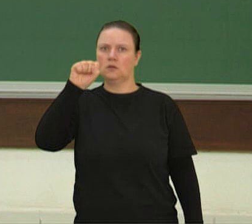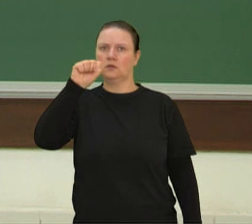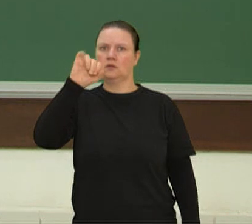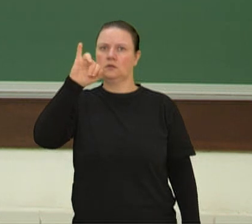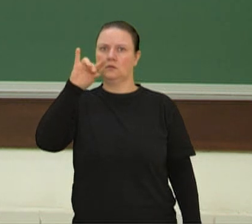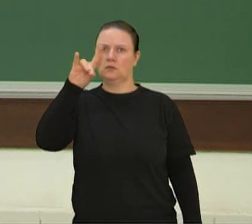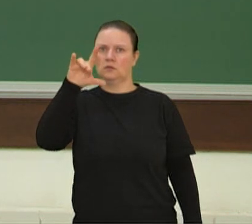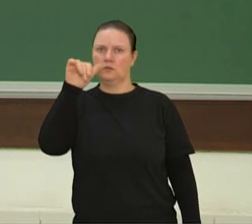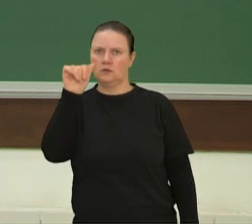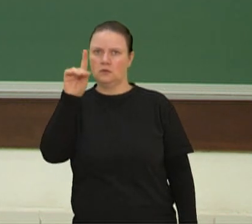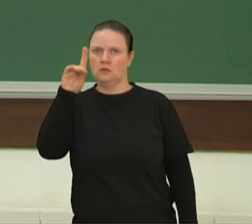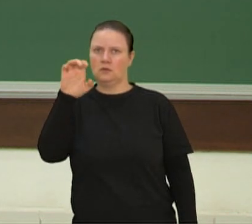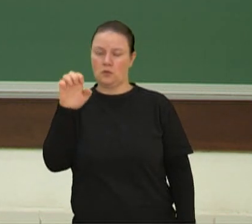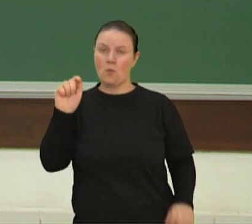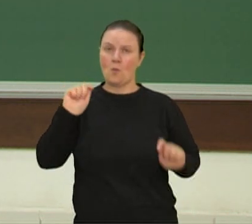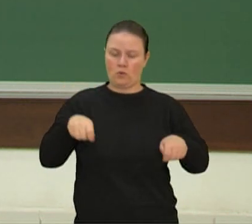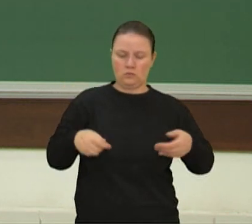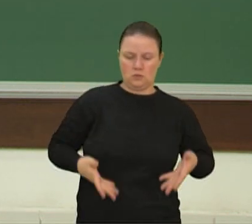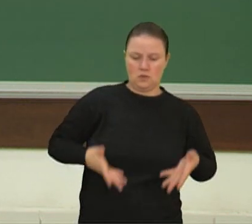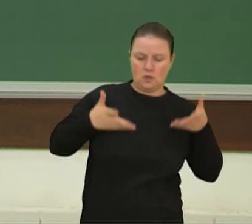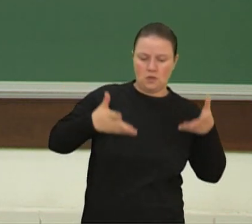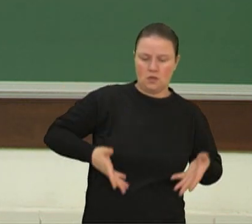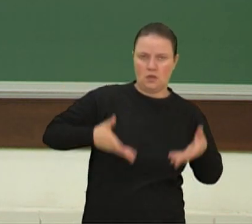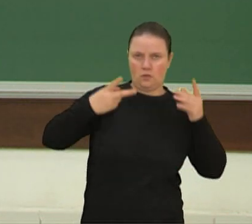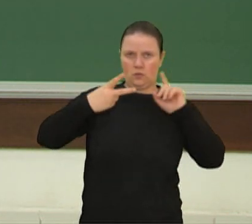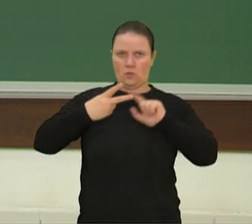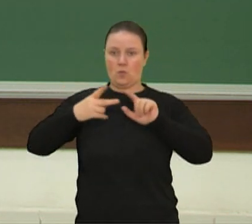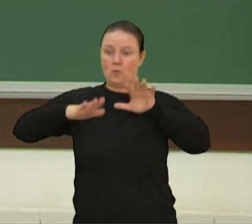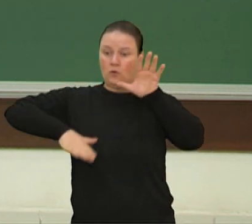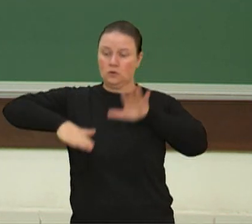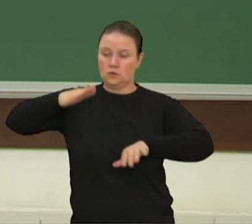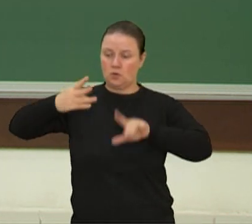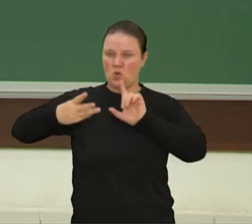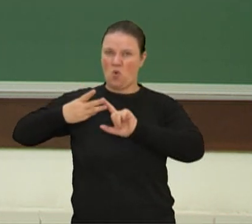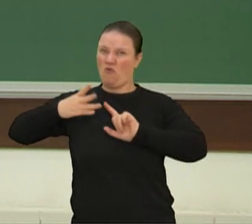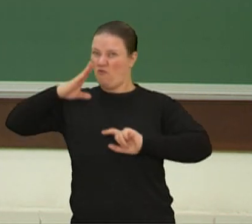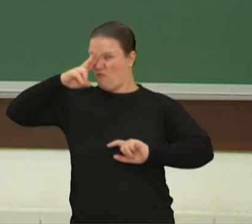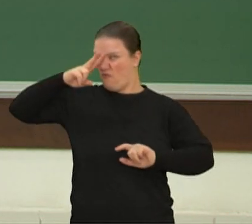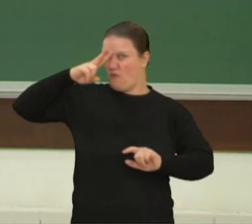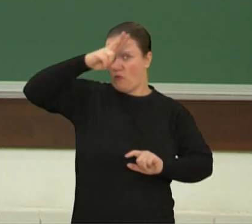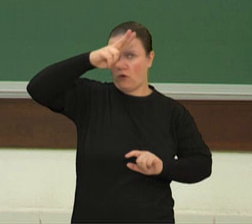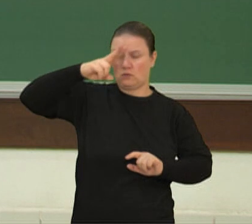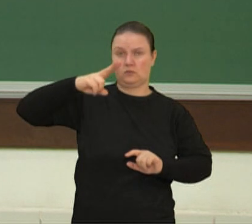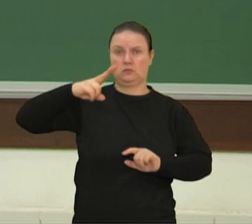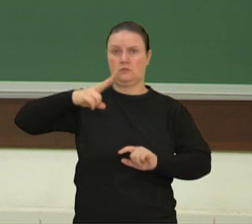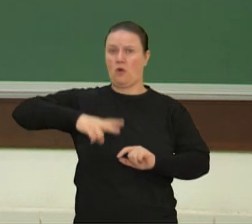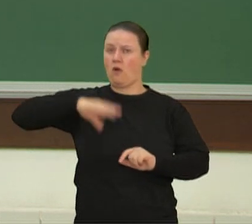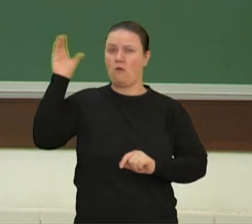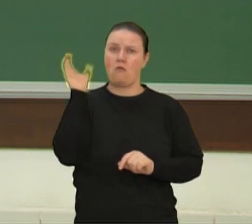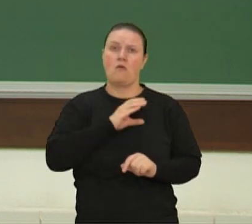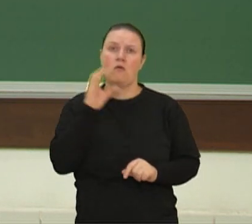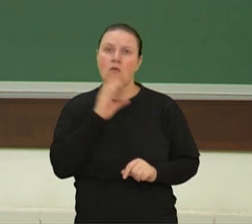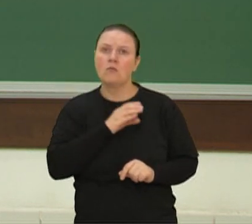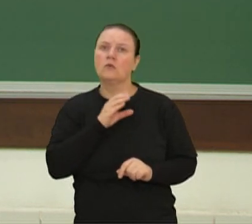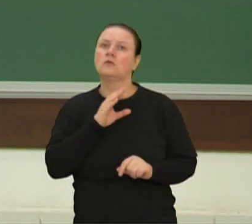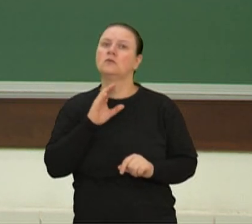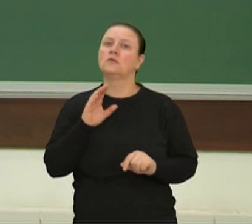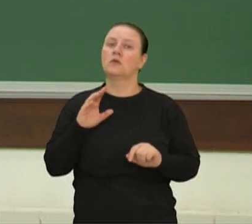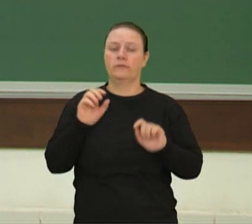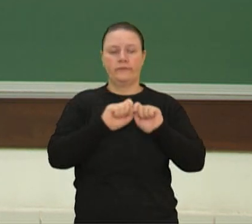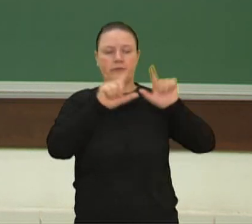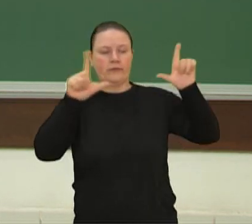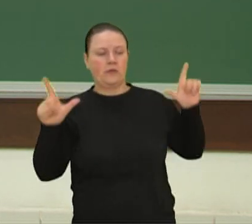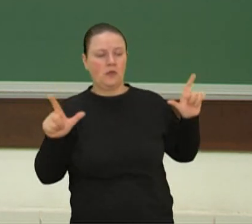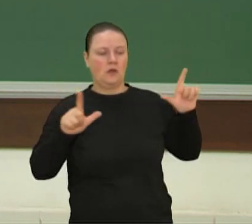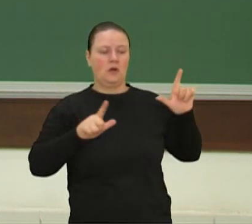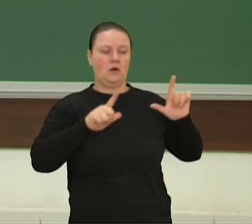de leve, moderada, alta ou máxima. Então, essa intensidade deve ser considerada. É claro que o profissional habilitado,